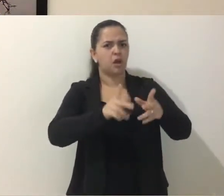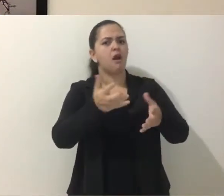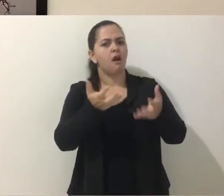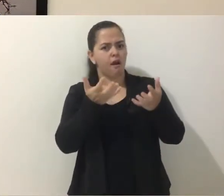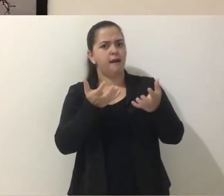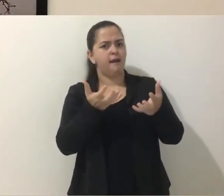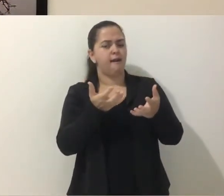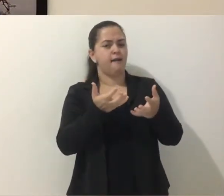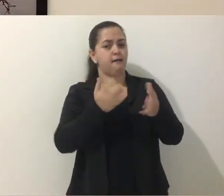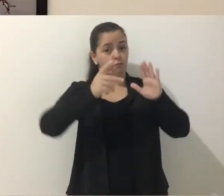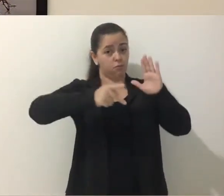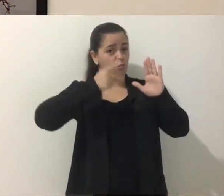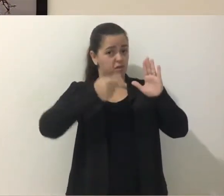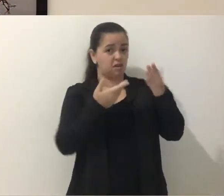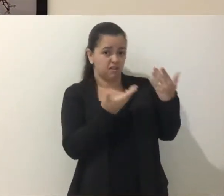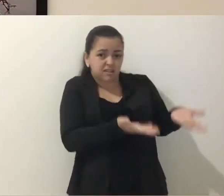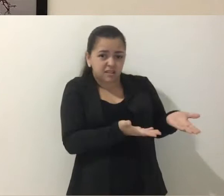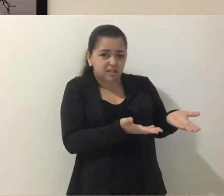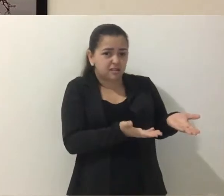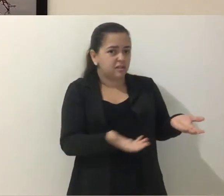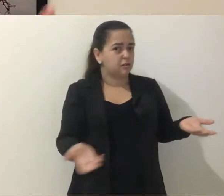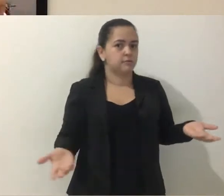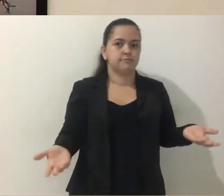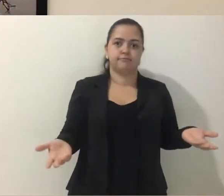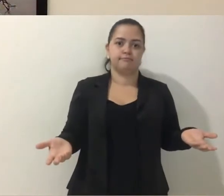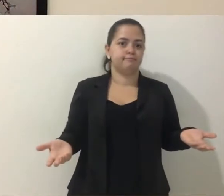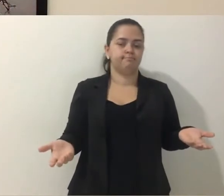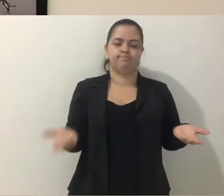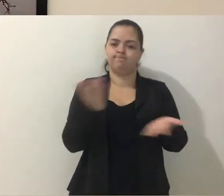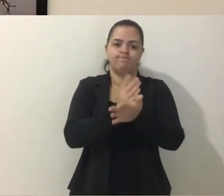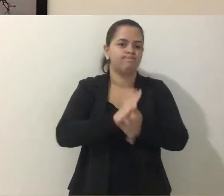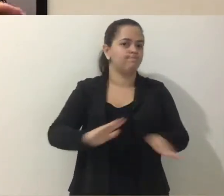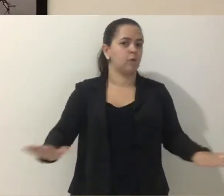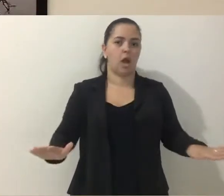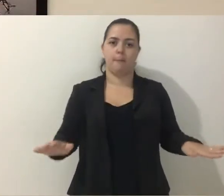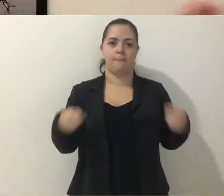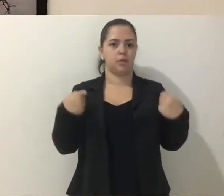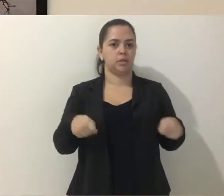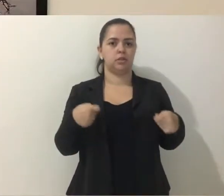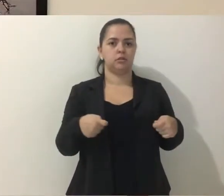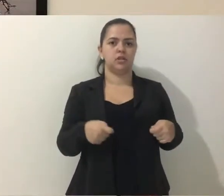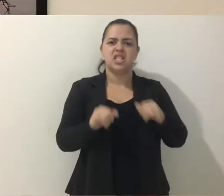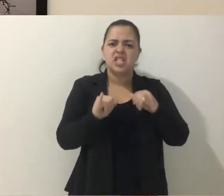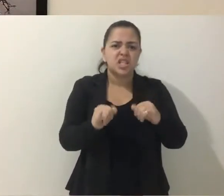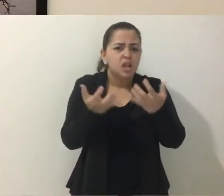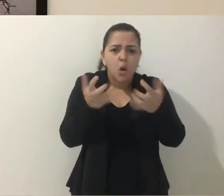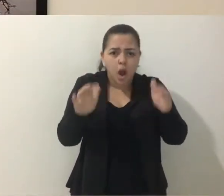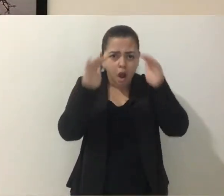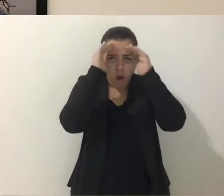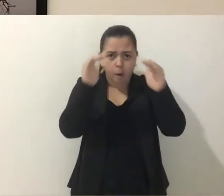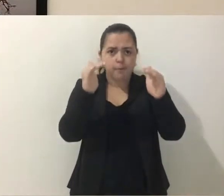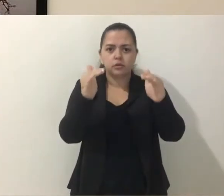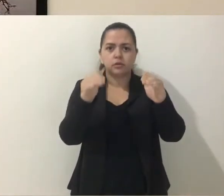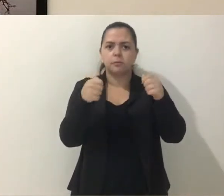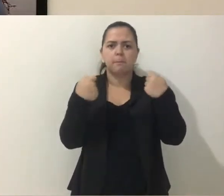com os votos, ele simplesmente acaba com todo e qualquer voto. Então o que Jesus disse? Não é para jurar por nada. Porque